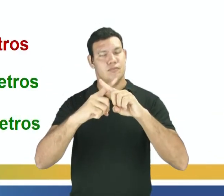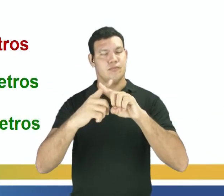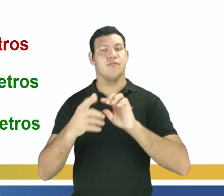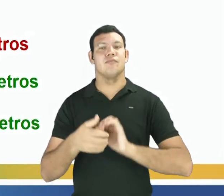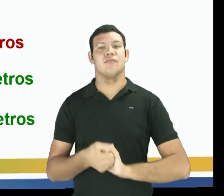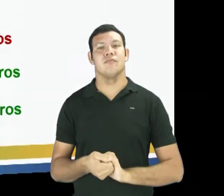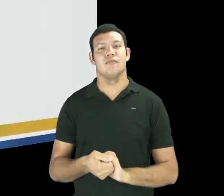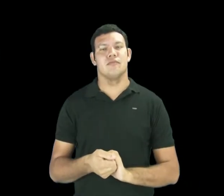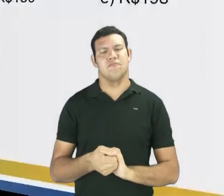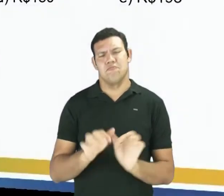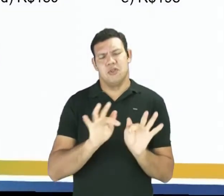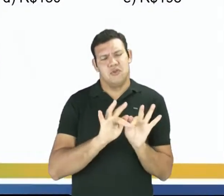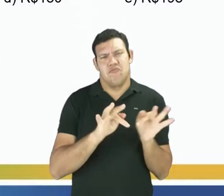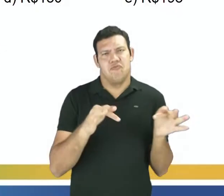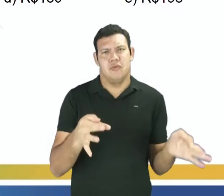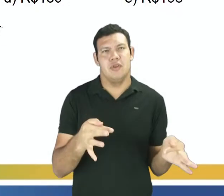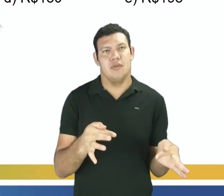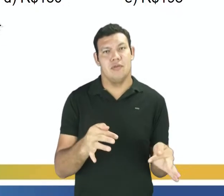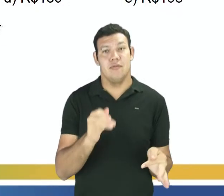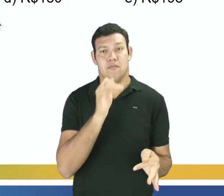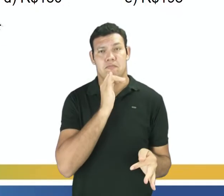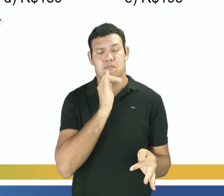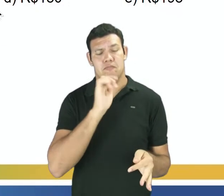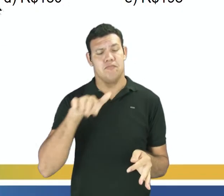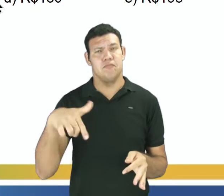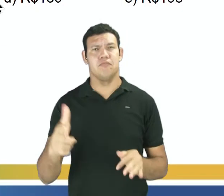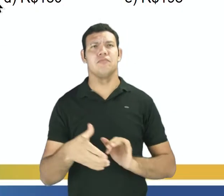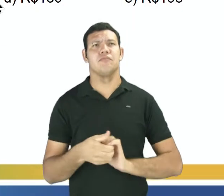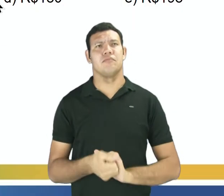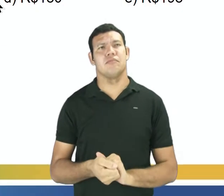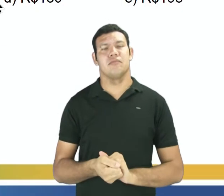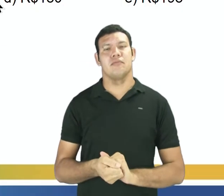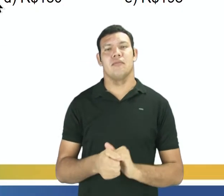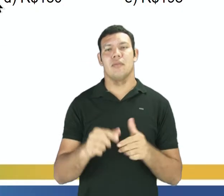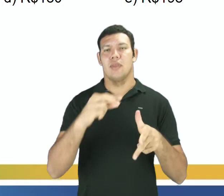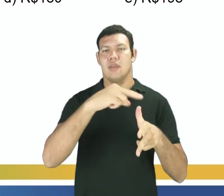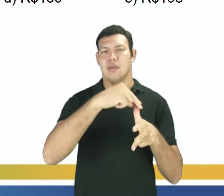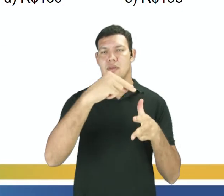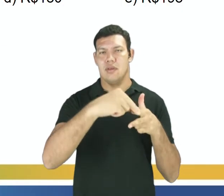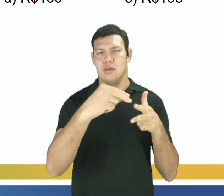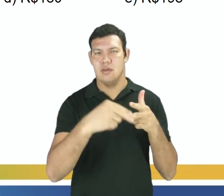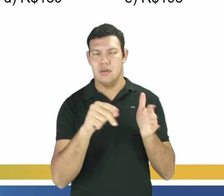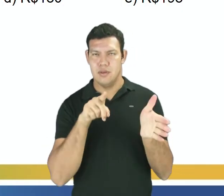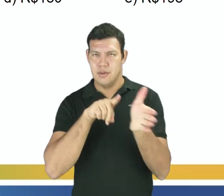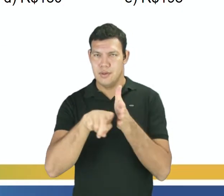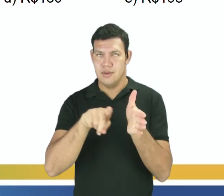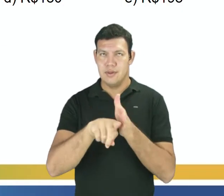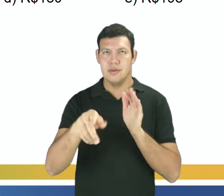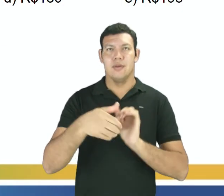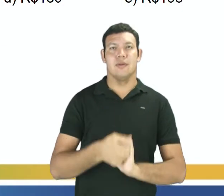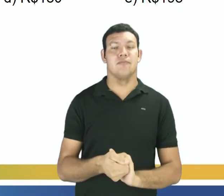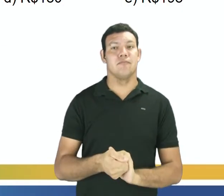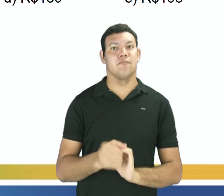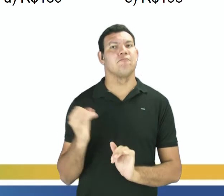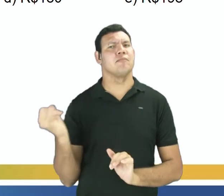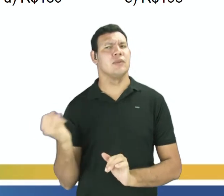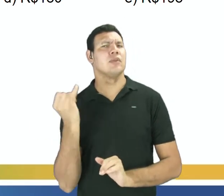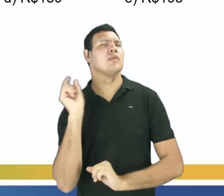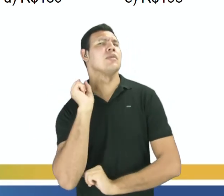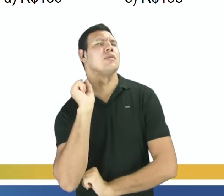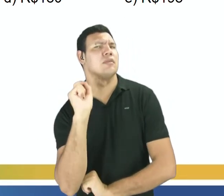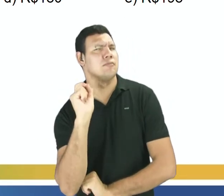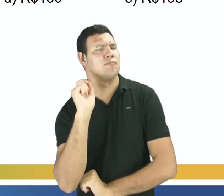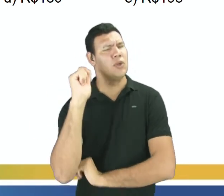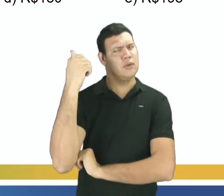simples. Vejamos outro caso. Aqui, uma questão do Enem. E nessas questões do Enem é importante que você faça